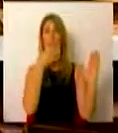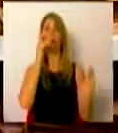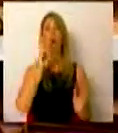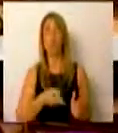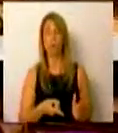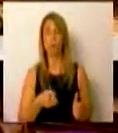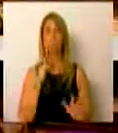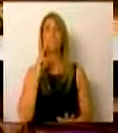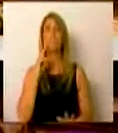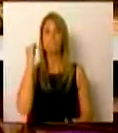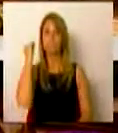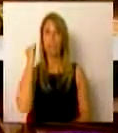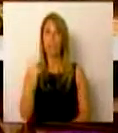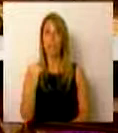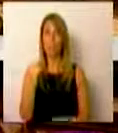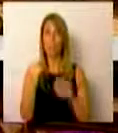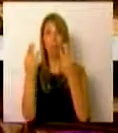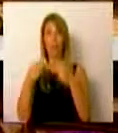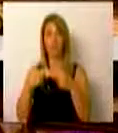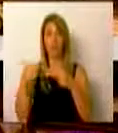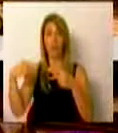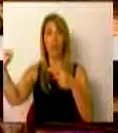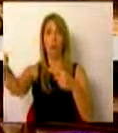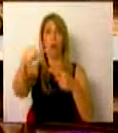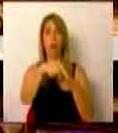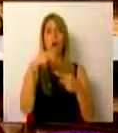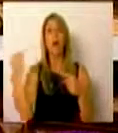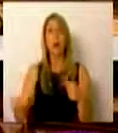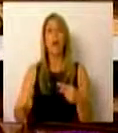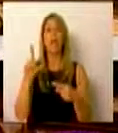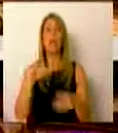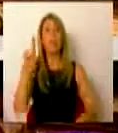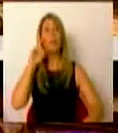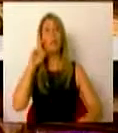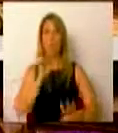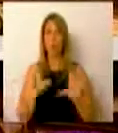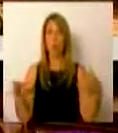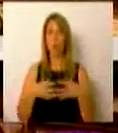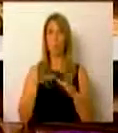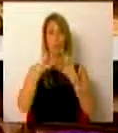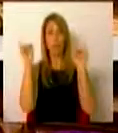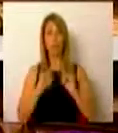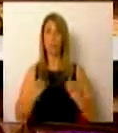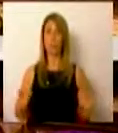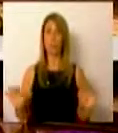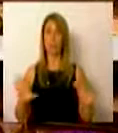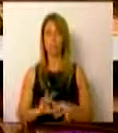uma criminalidade transfronteiriça, estamos, pois, a falar da própria defesa da comunidade internacional.